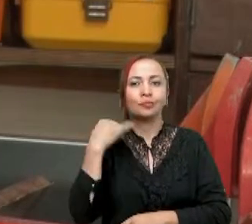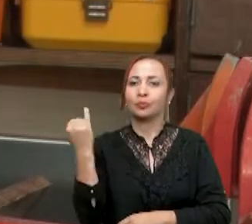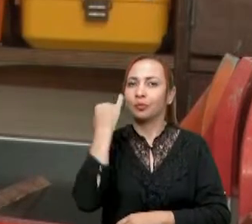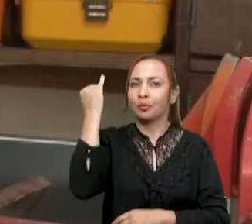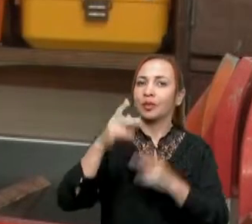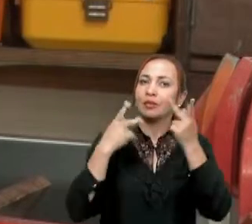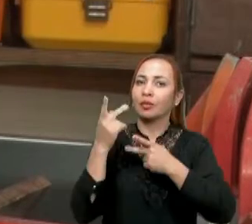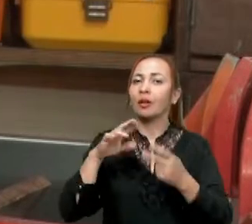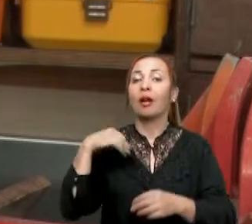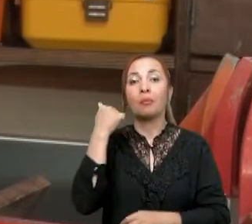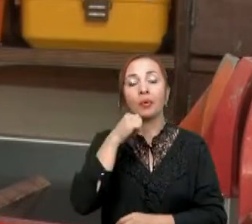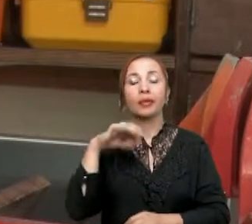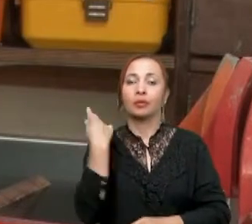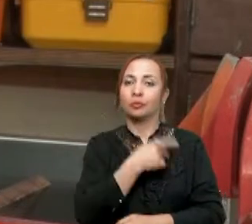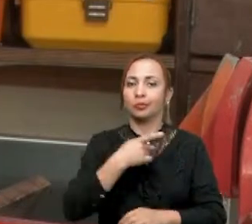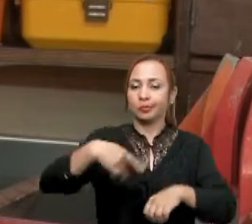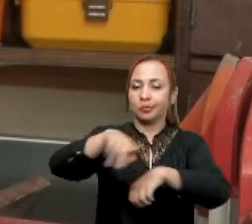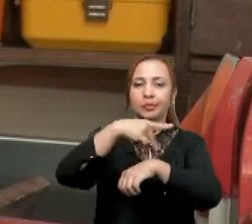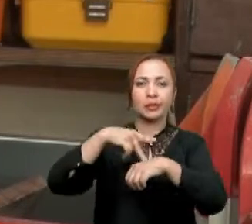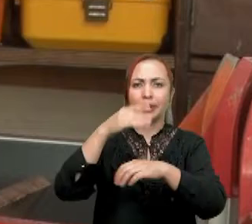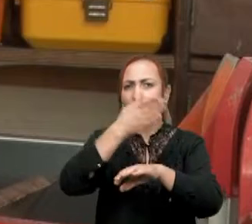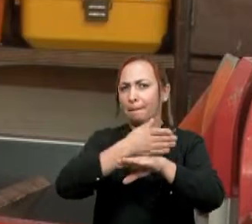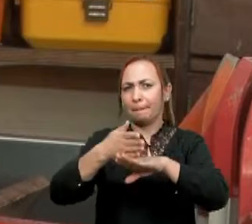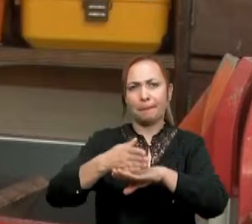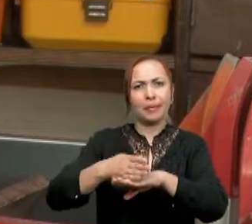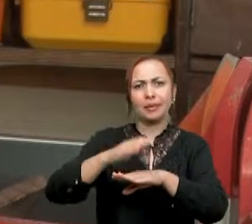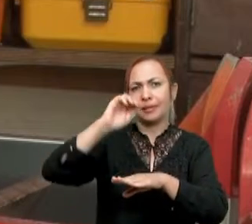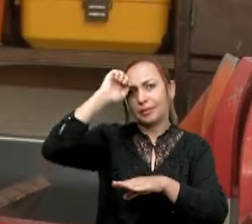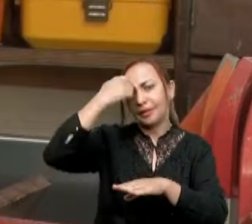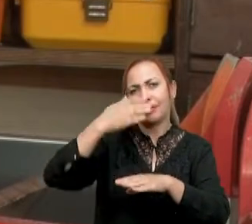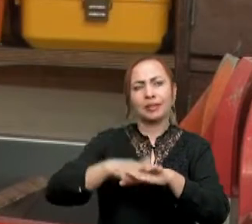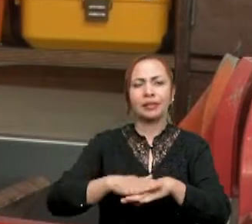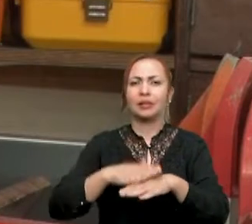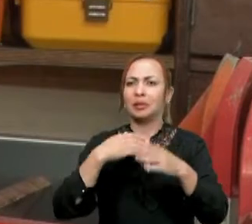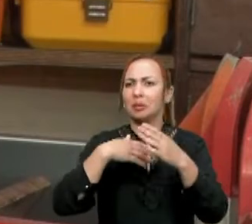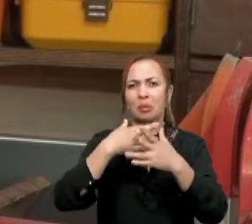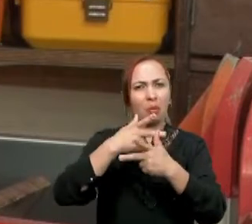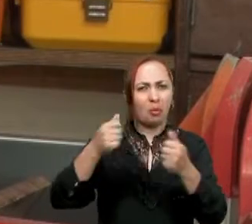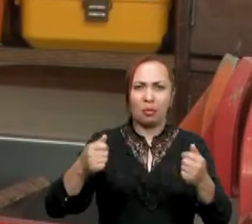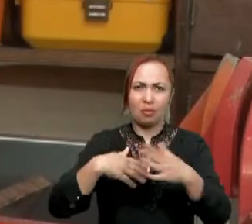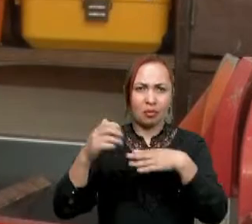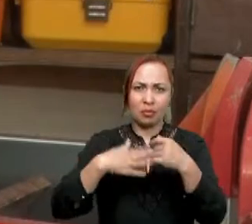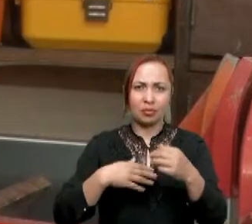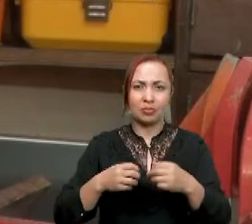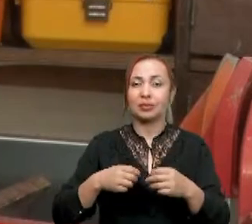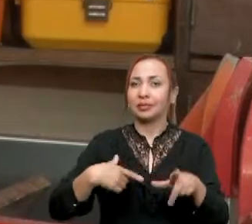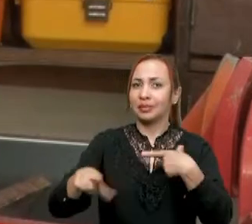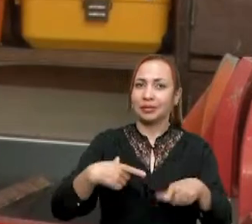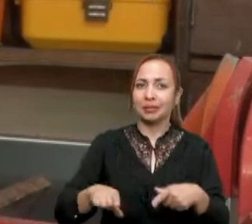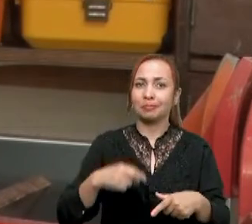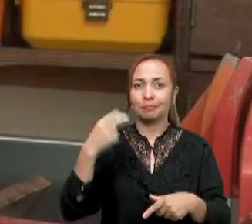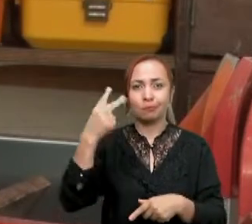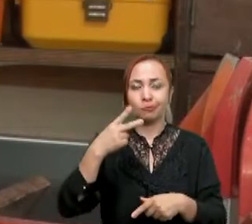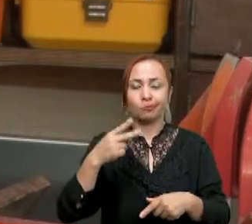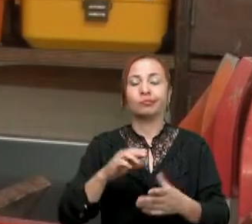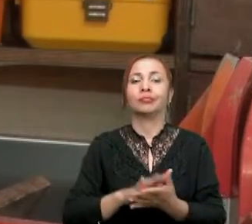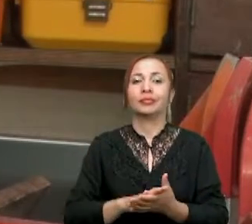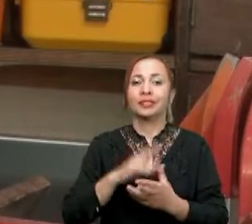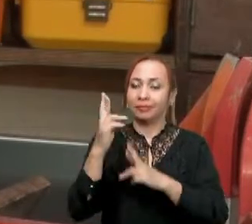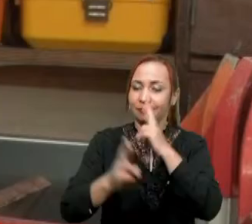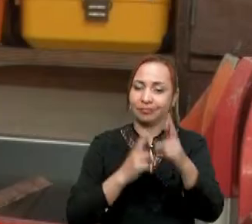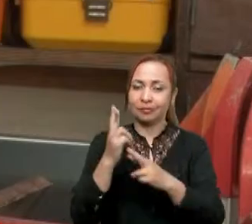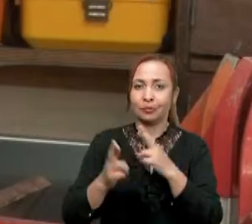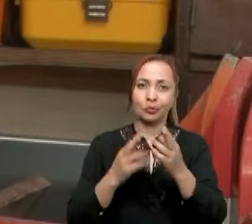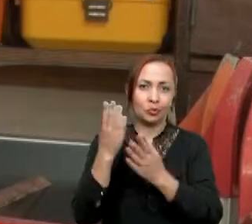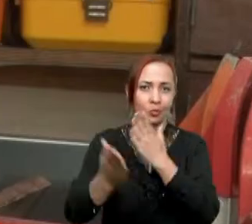que a maioria das mulheres nosso país sejam elas brancas negras pardas enfrentam jornadas duplas ou triplas e que isso